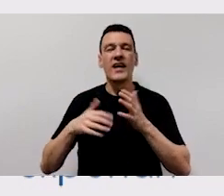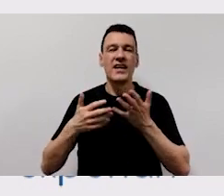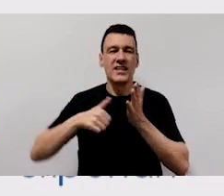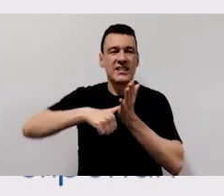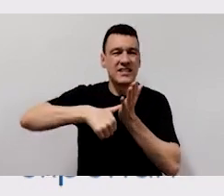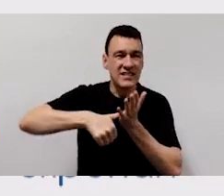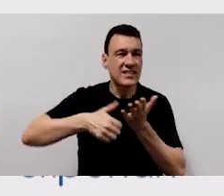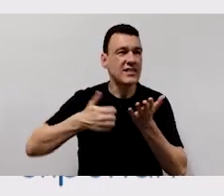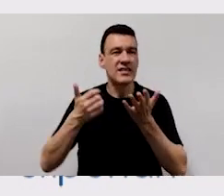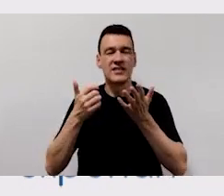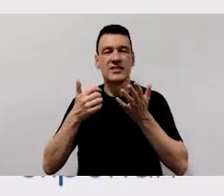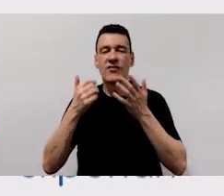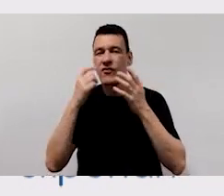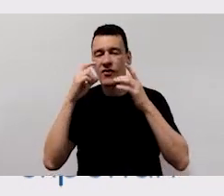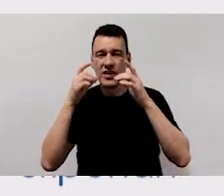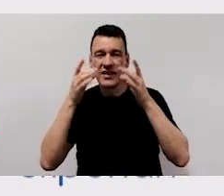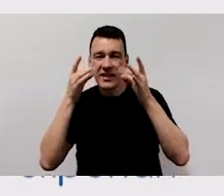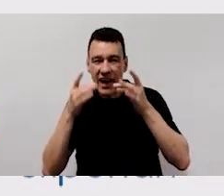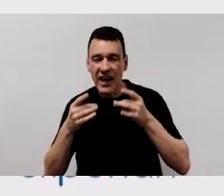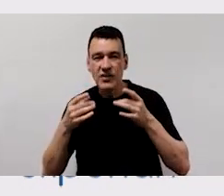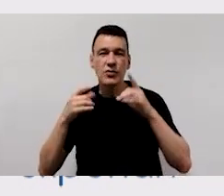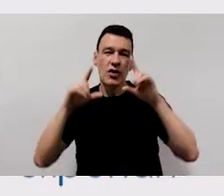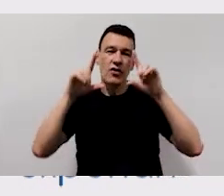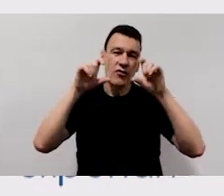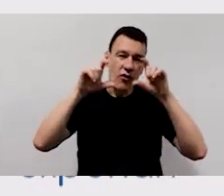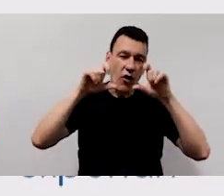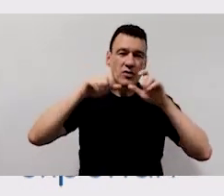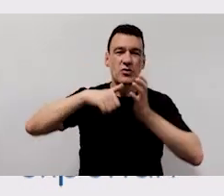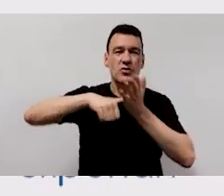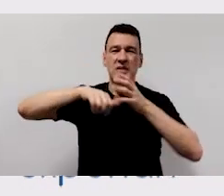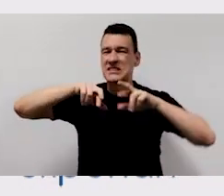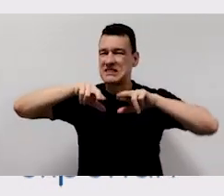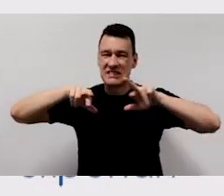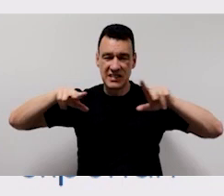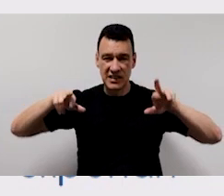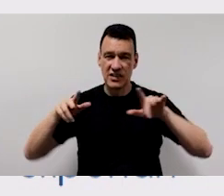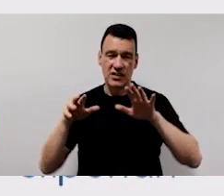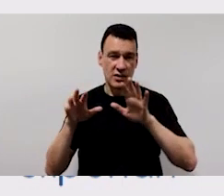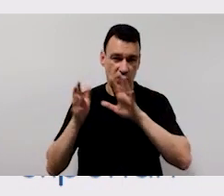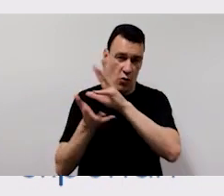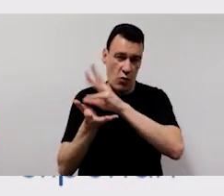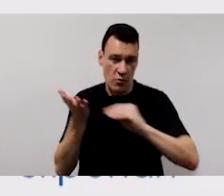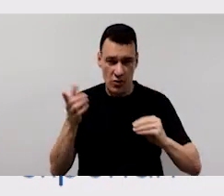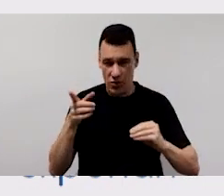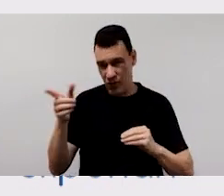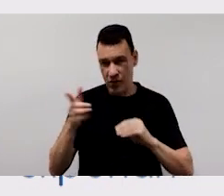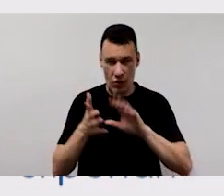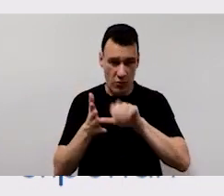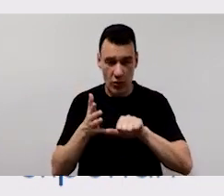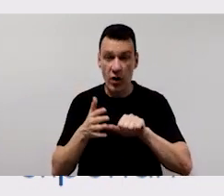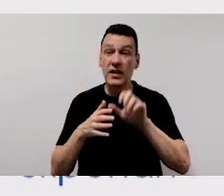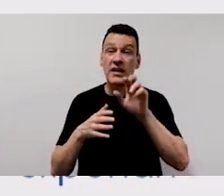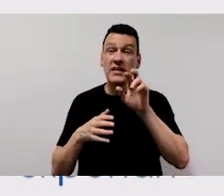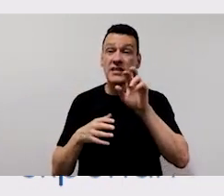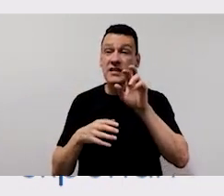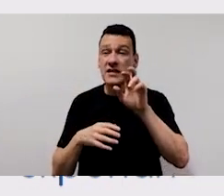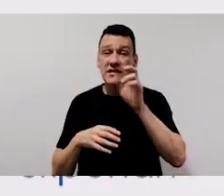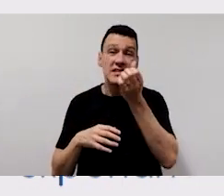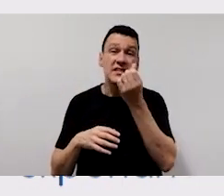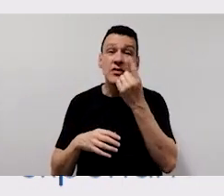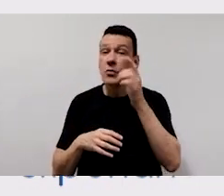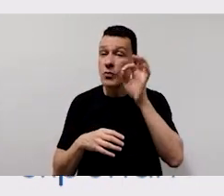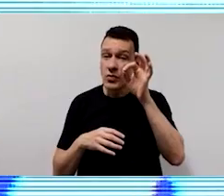dados, de foto, de documentos para prevenção de fraude, 61% dos consumidores se preocupam com isso. Quando a gente fala de